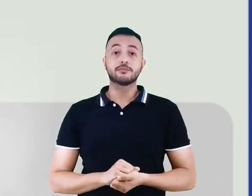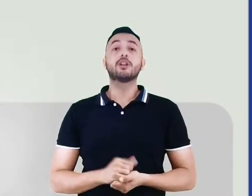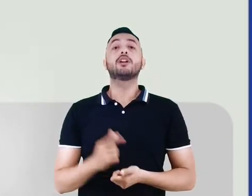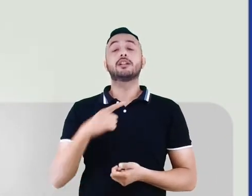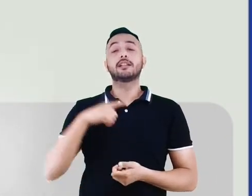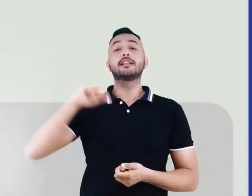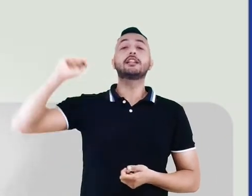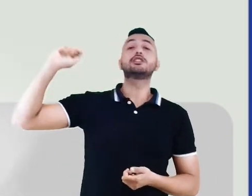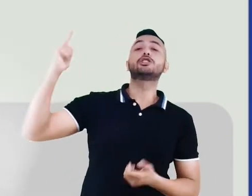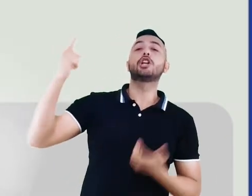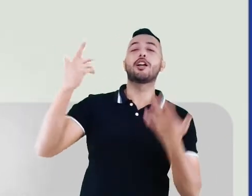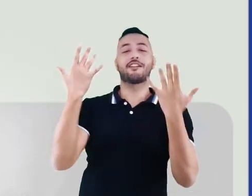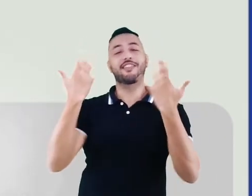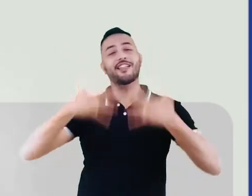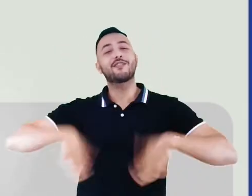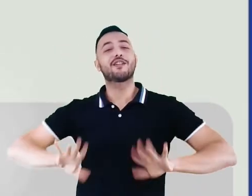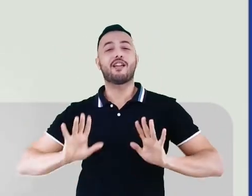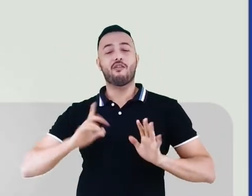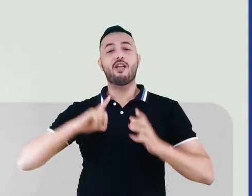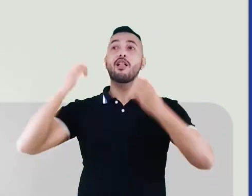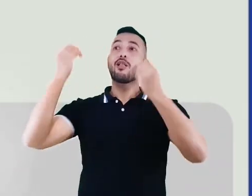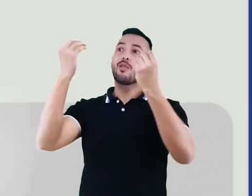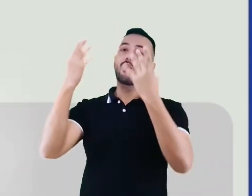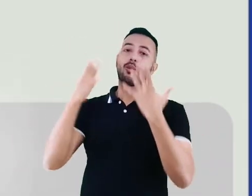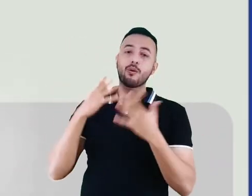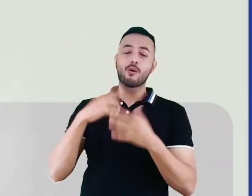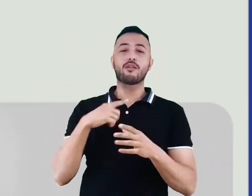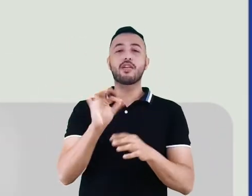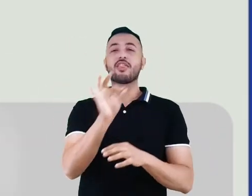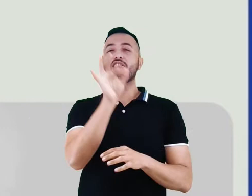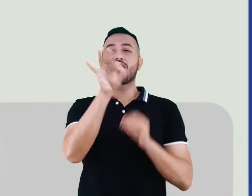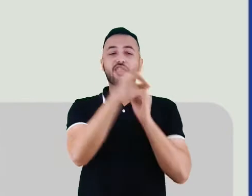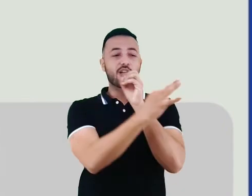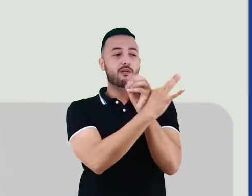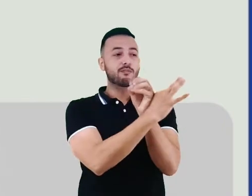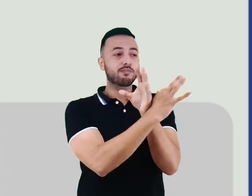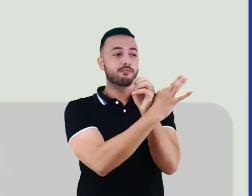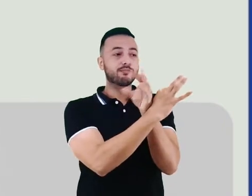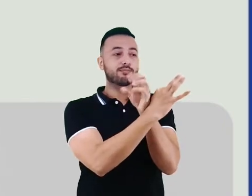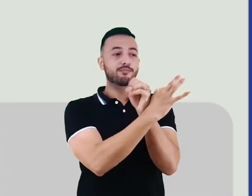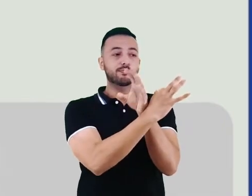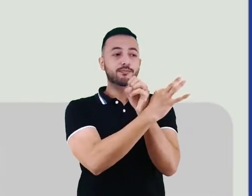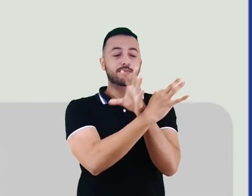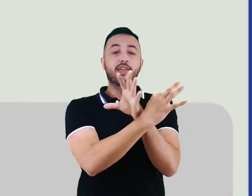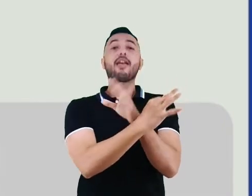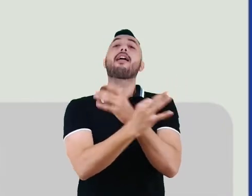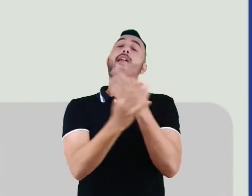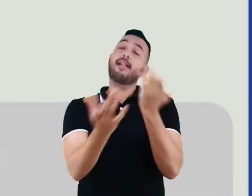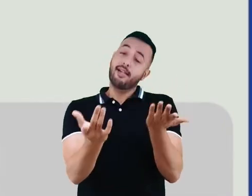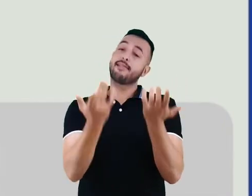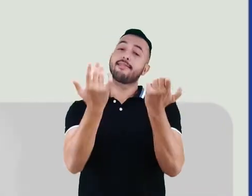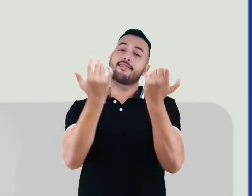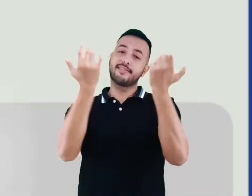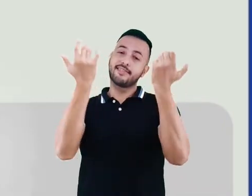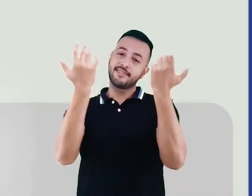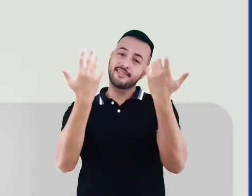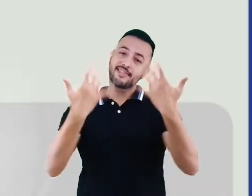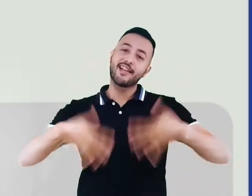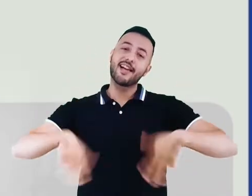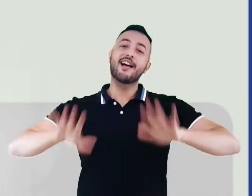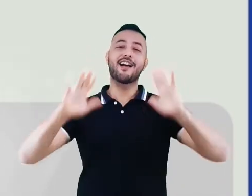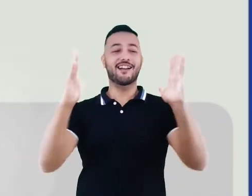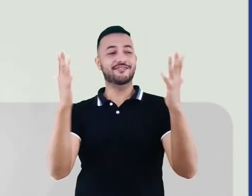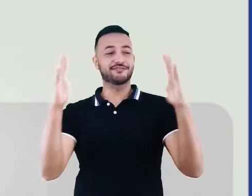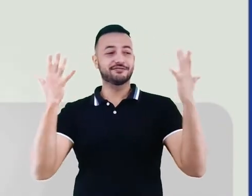como o sol, como a luz que vem do vagalume, são dadas pela própria natureza,